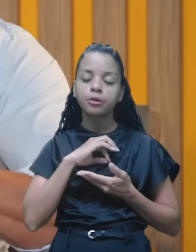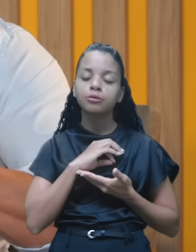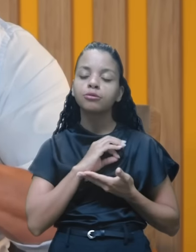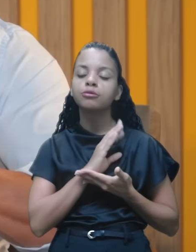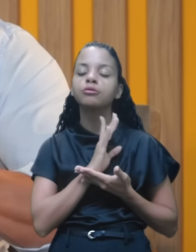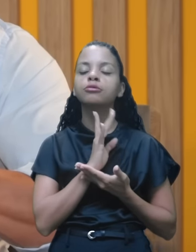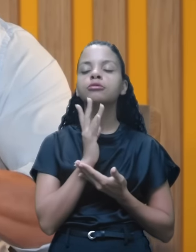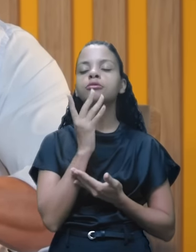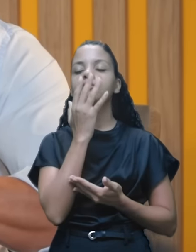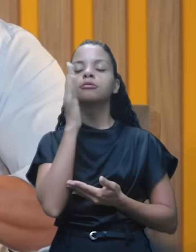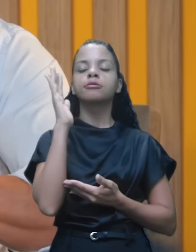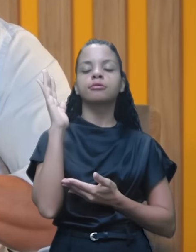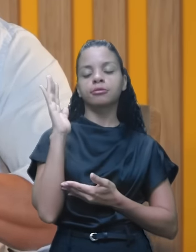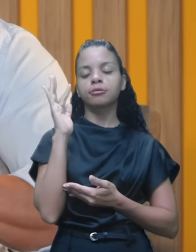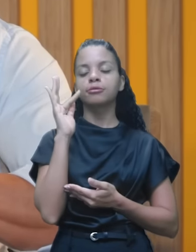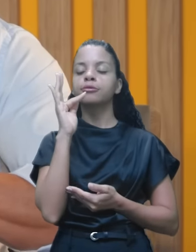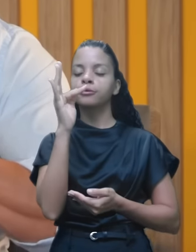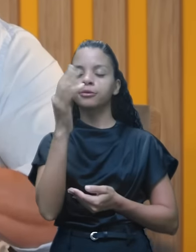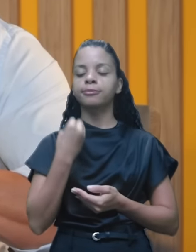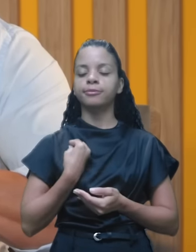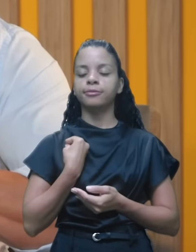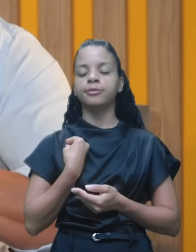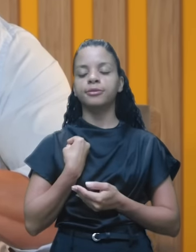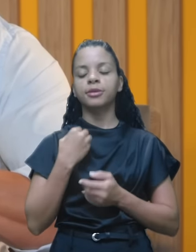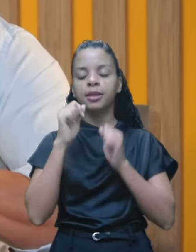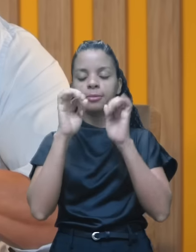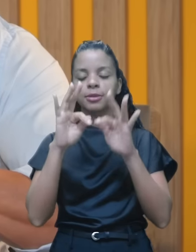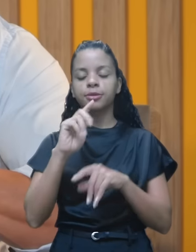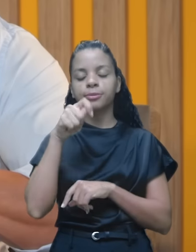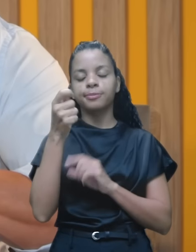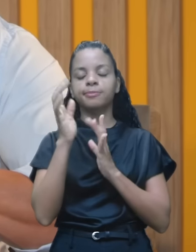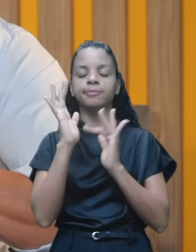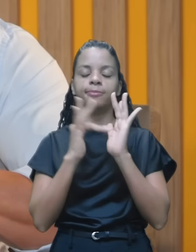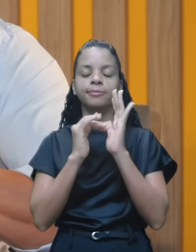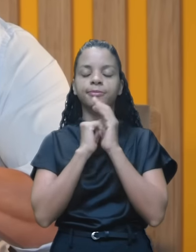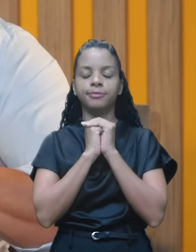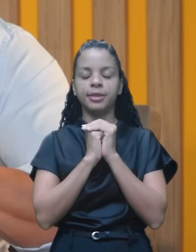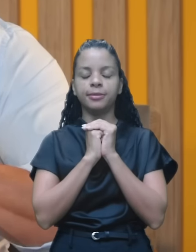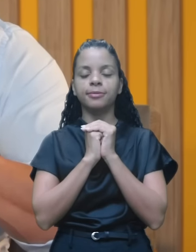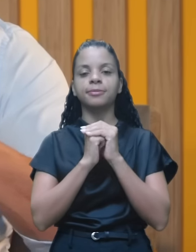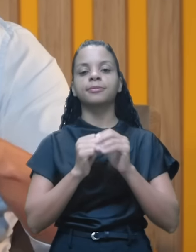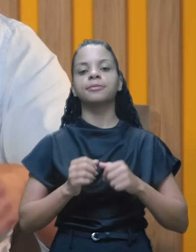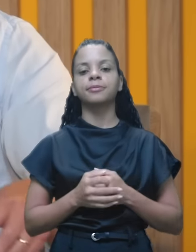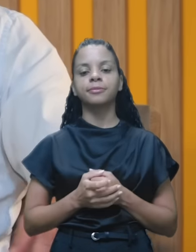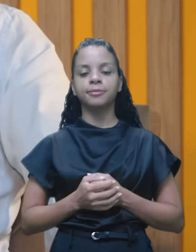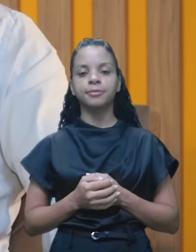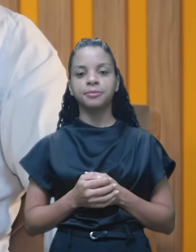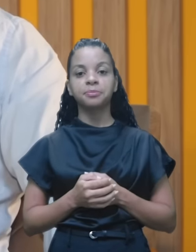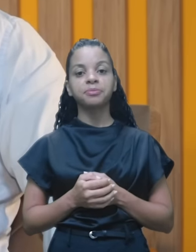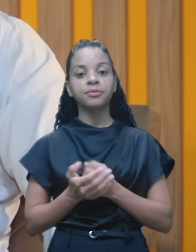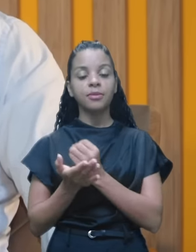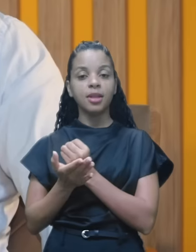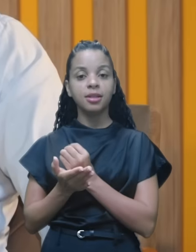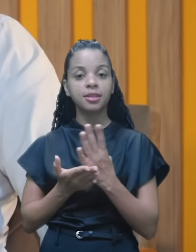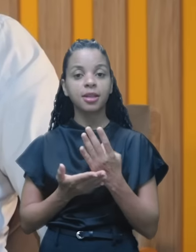essa semente dê frutos para o reino eterno. Nos abençoe nesse momento, é o que eu te peço e agradeço, em nome de Jesus. Amém.